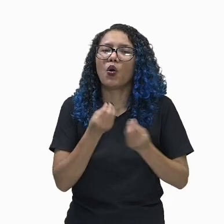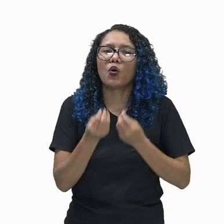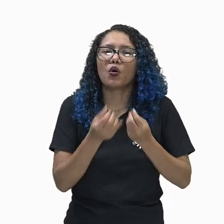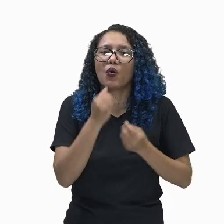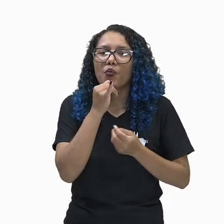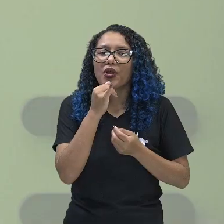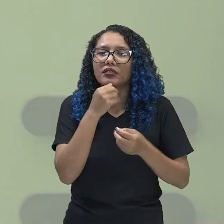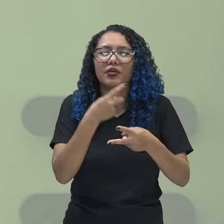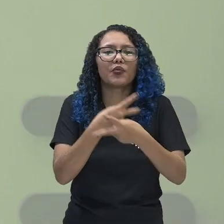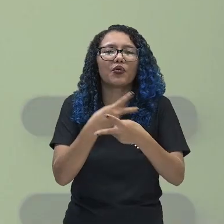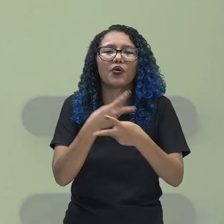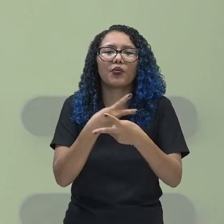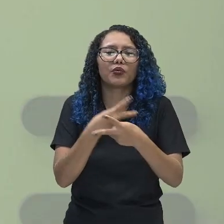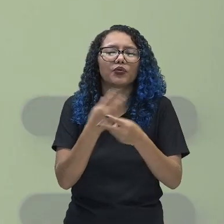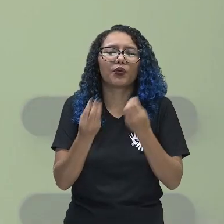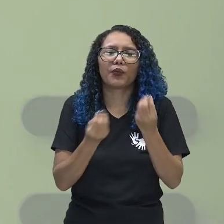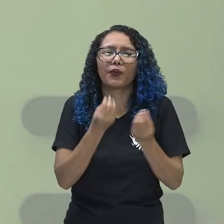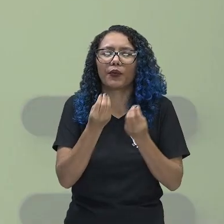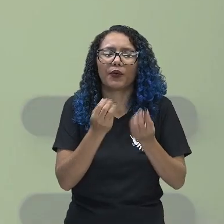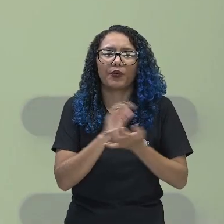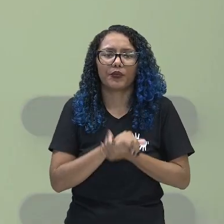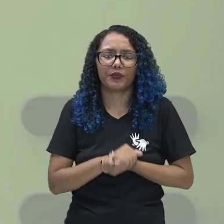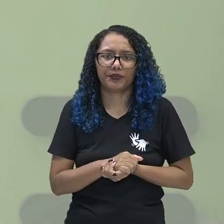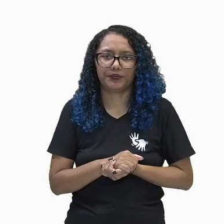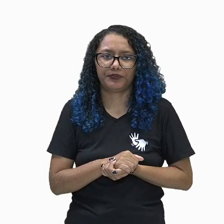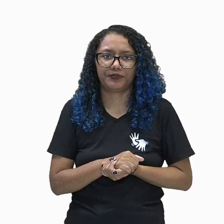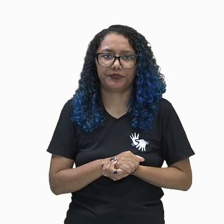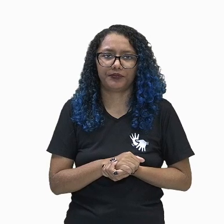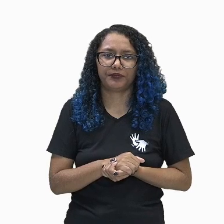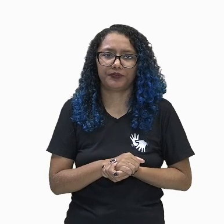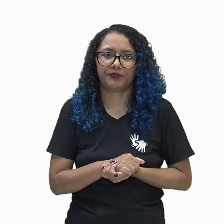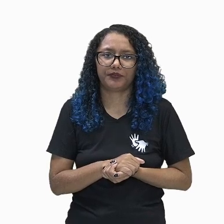dos cromossomos? Vamos entender um pouquinho aí o esquema.